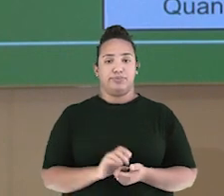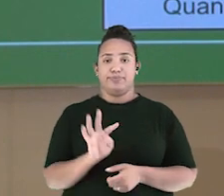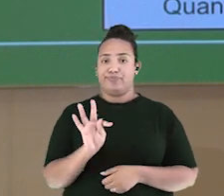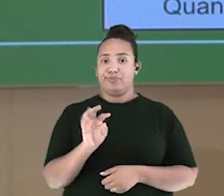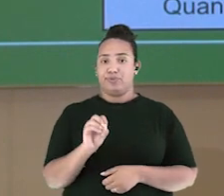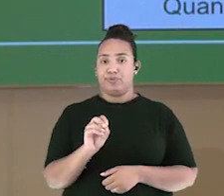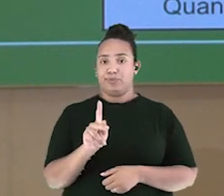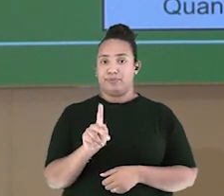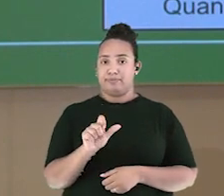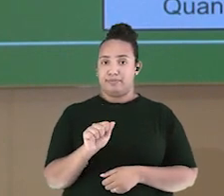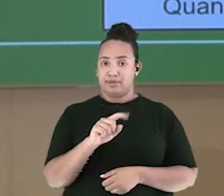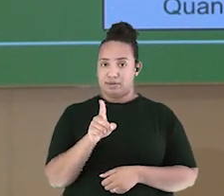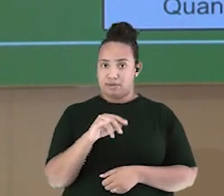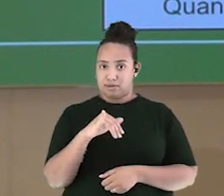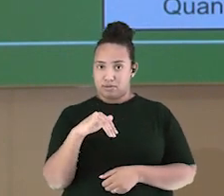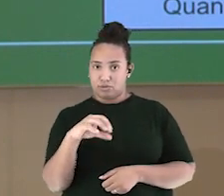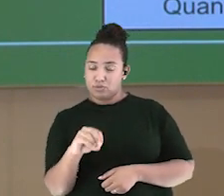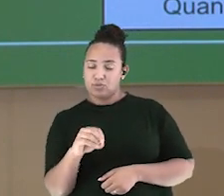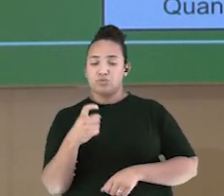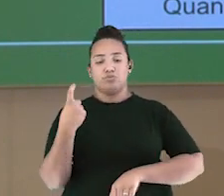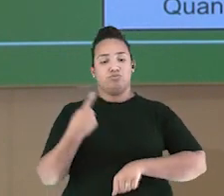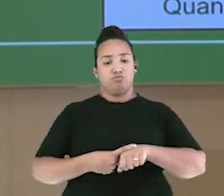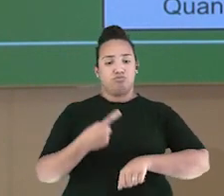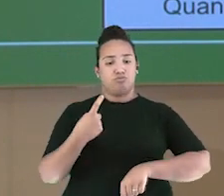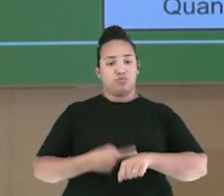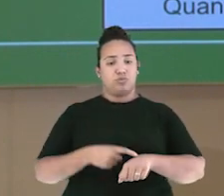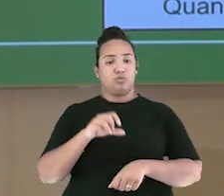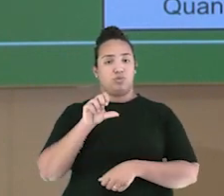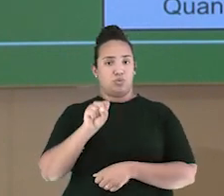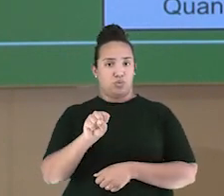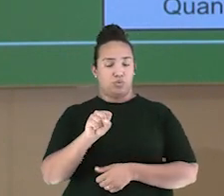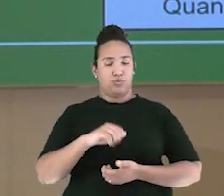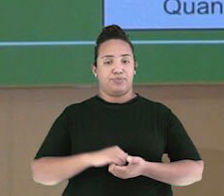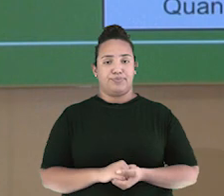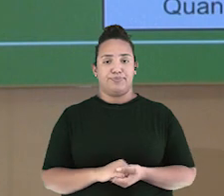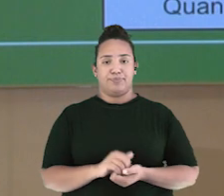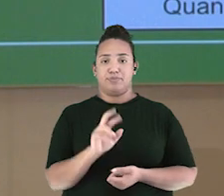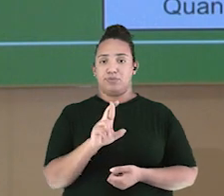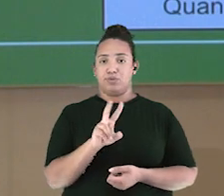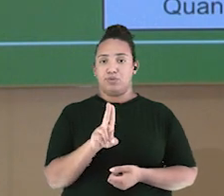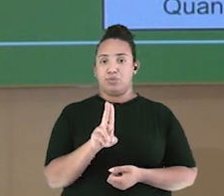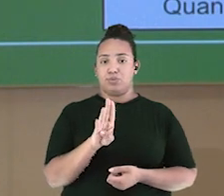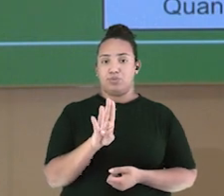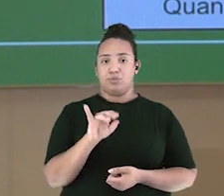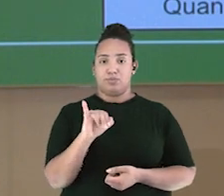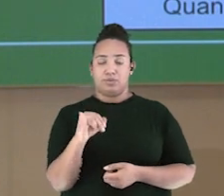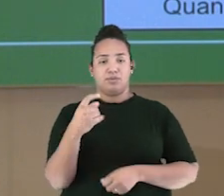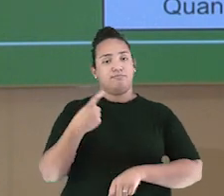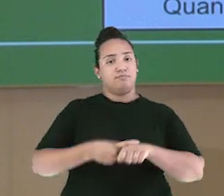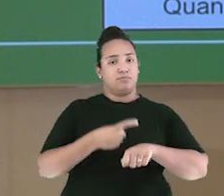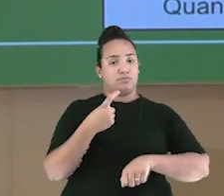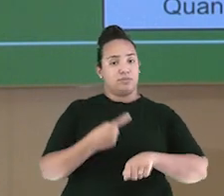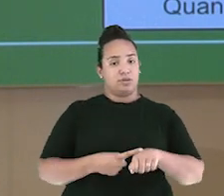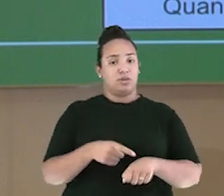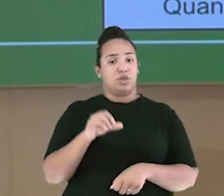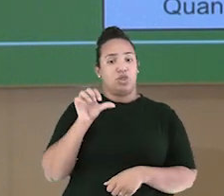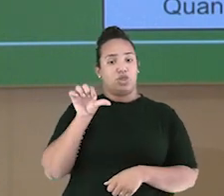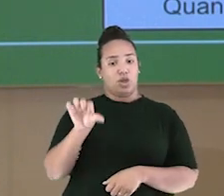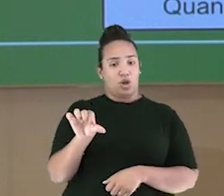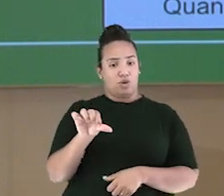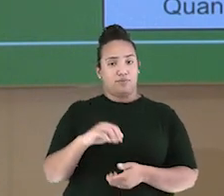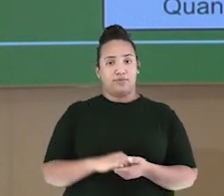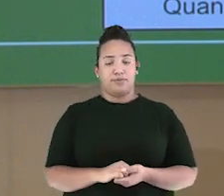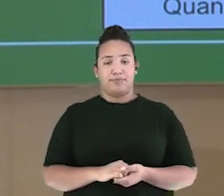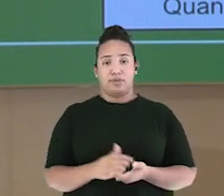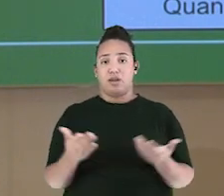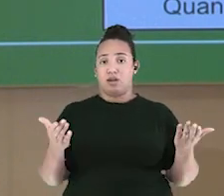Topázio tem dureza 8. O rubi, dureza 9. E o diamante, a rocha